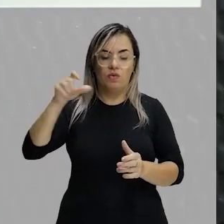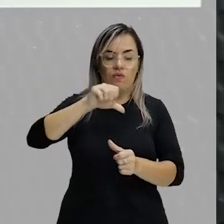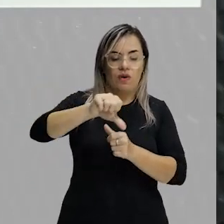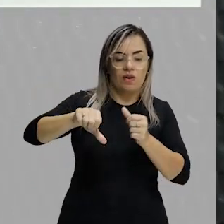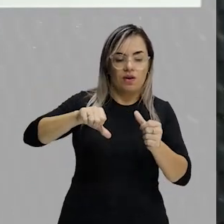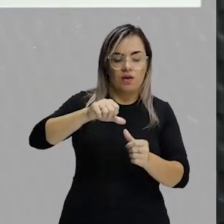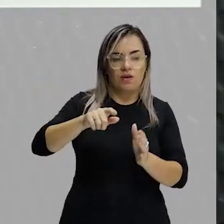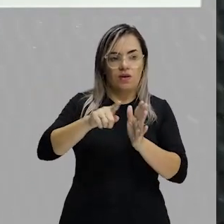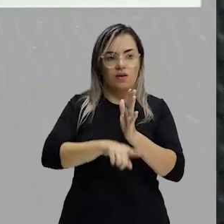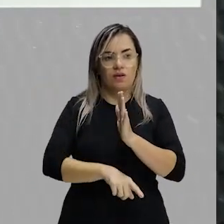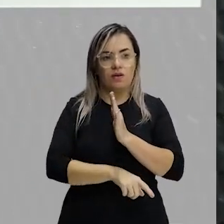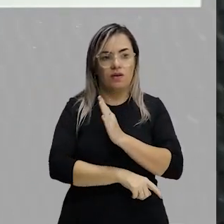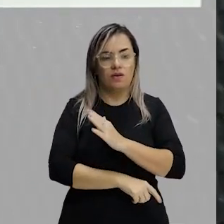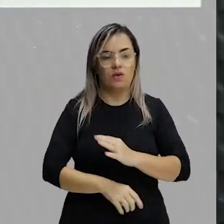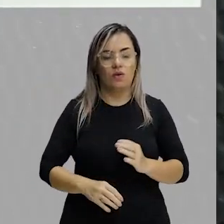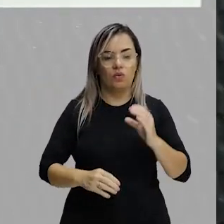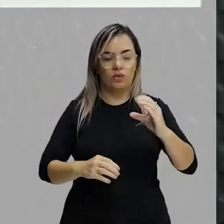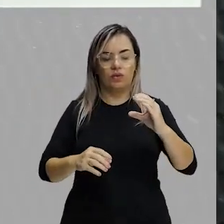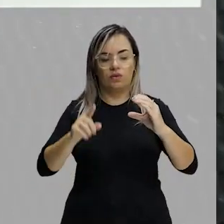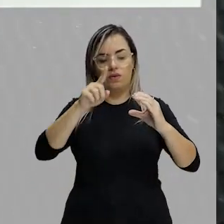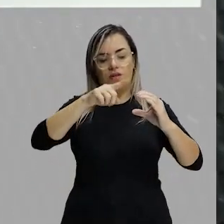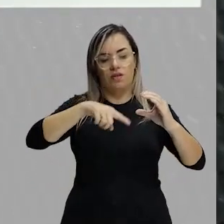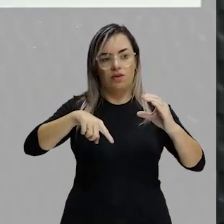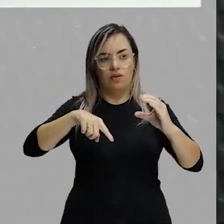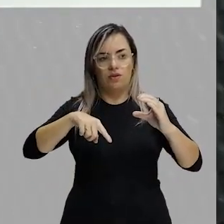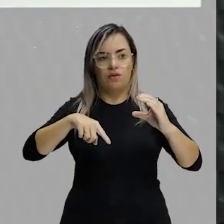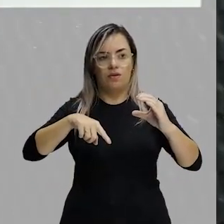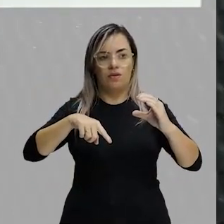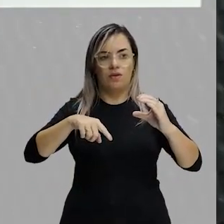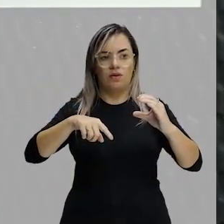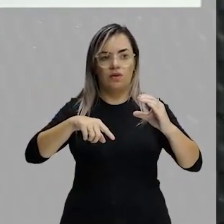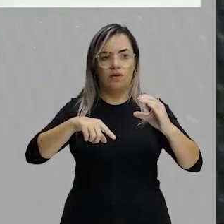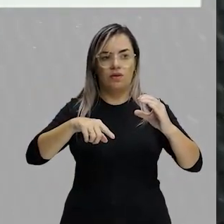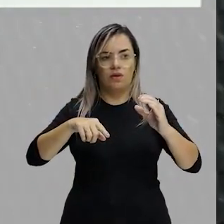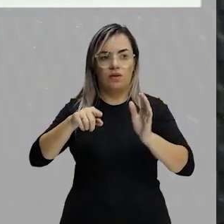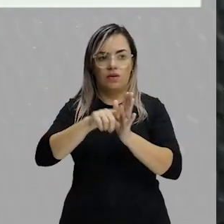coordenada menos 1 e menos 1.